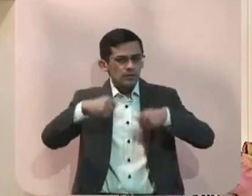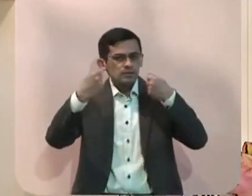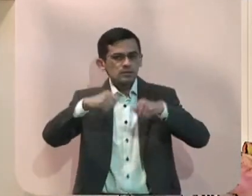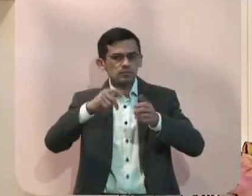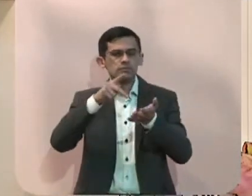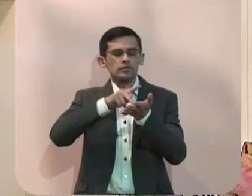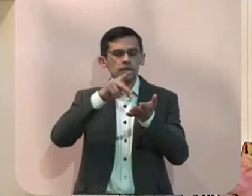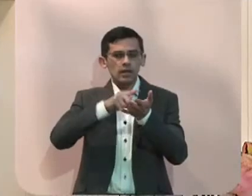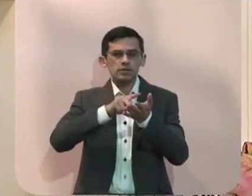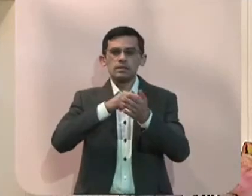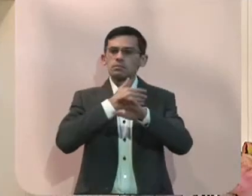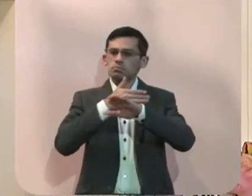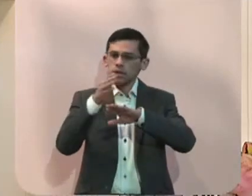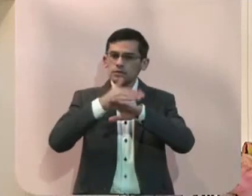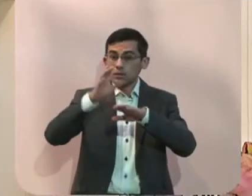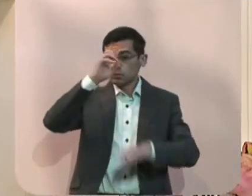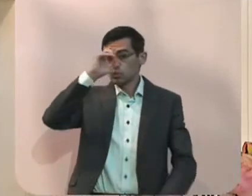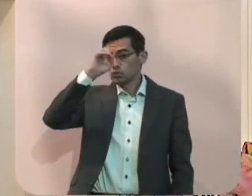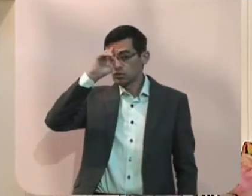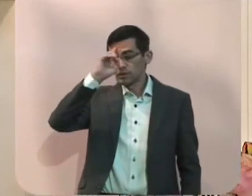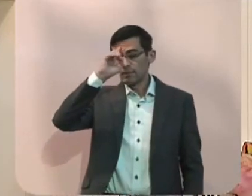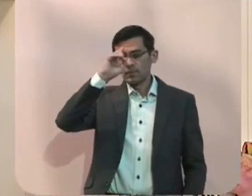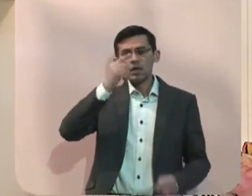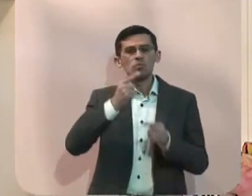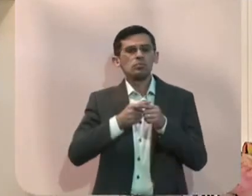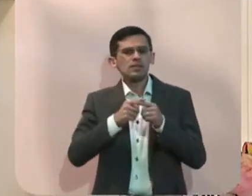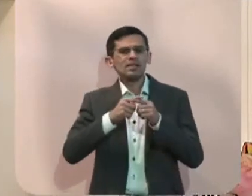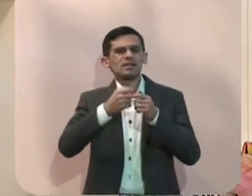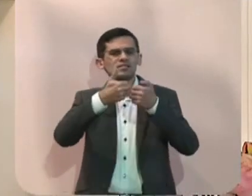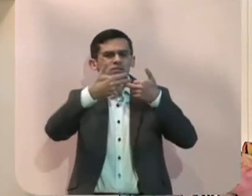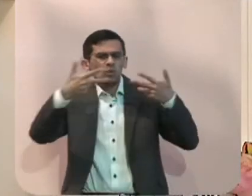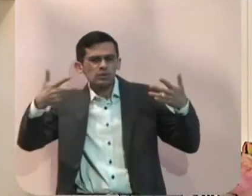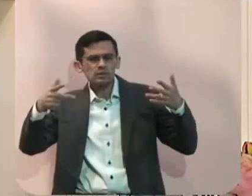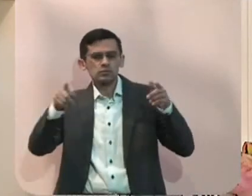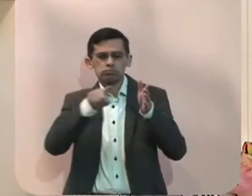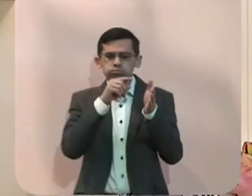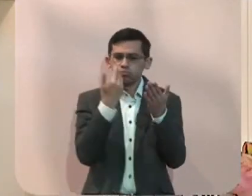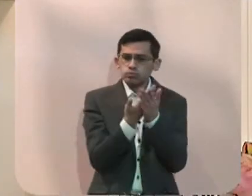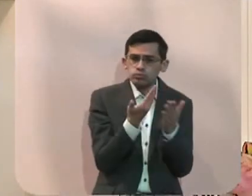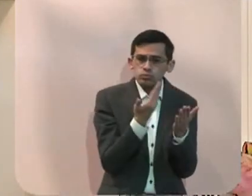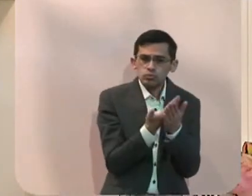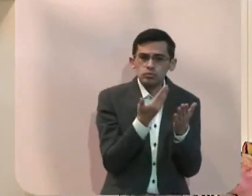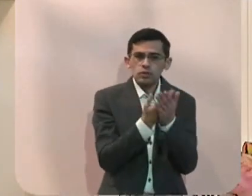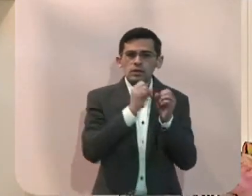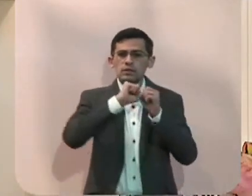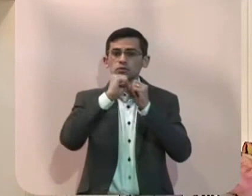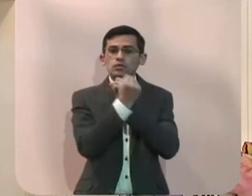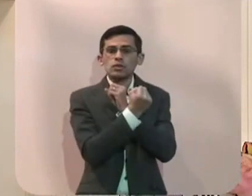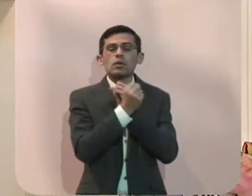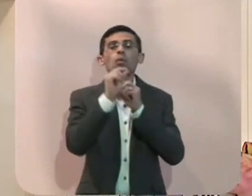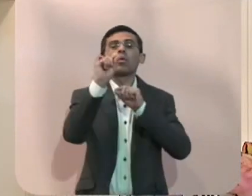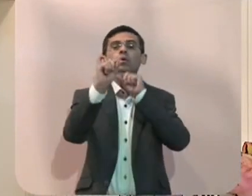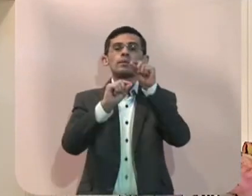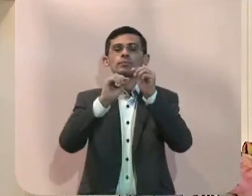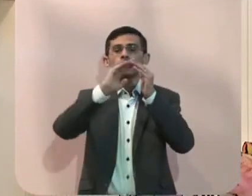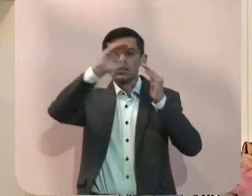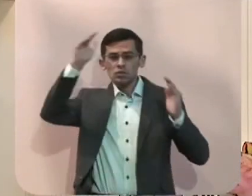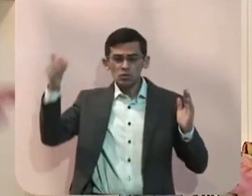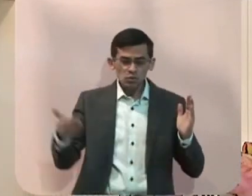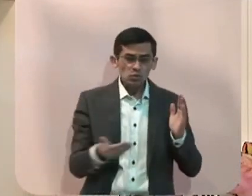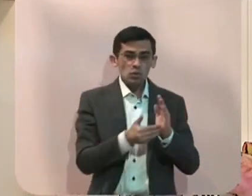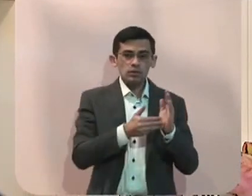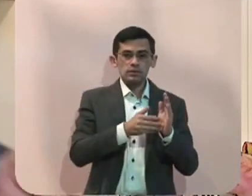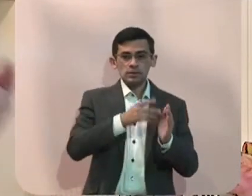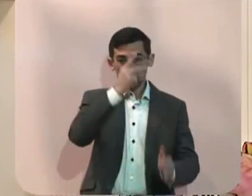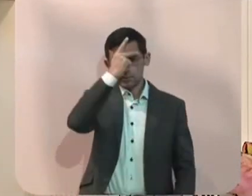de liderança. Sabe por quê? Porque a sociologia nos ensina que todas as pessoas têm